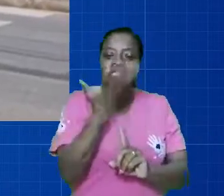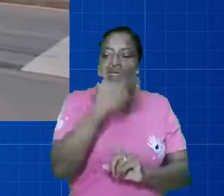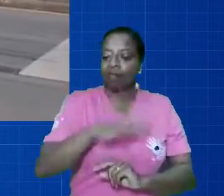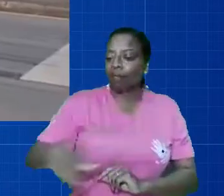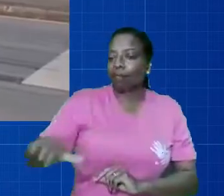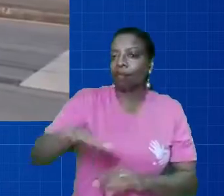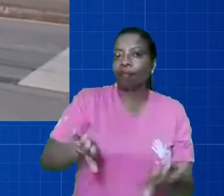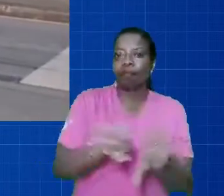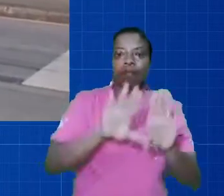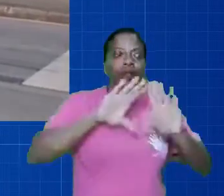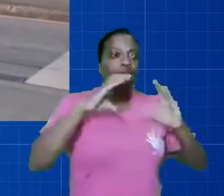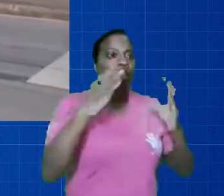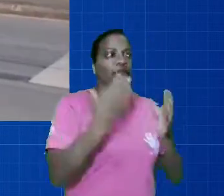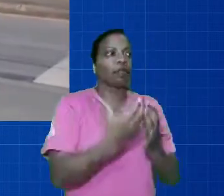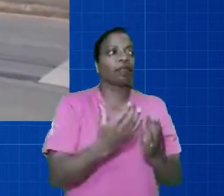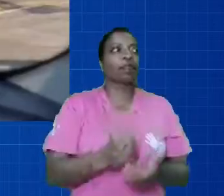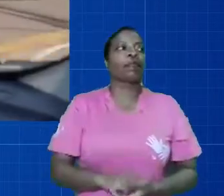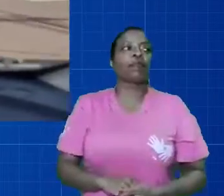geral.